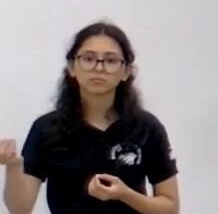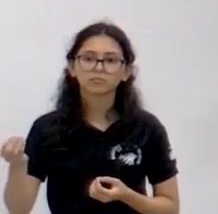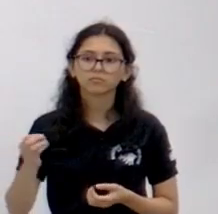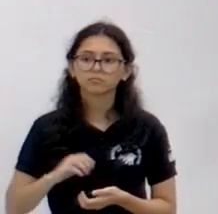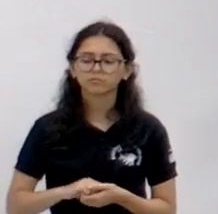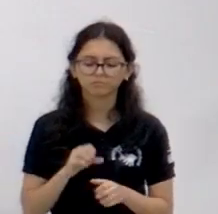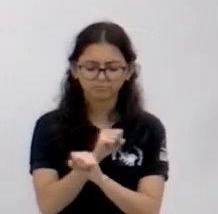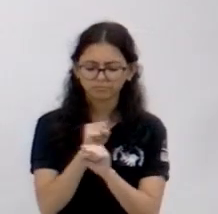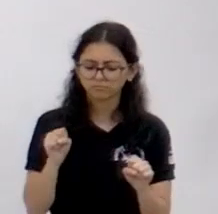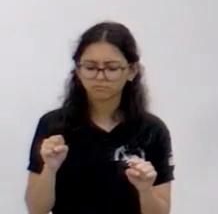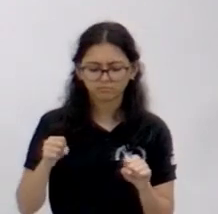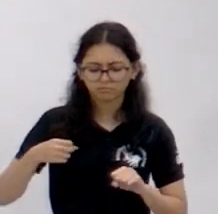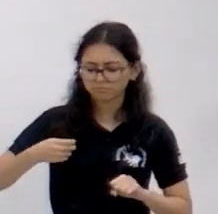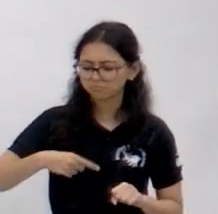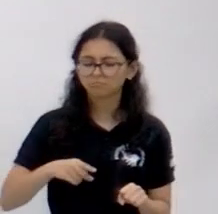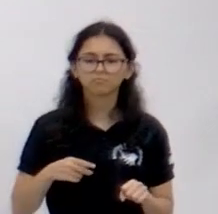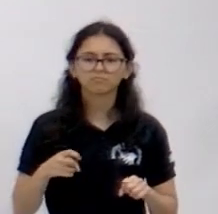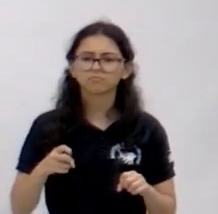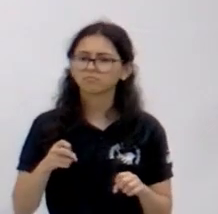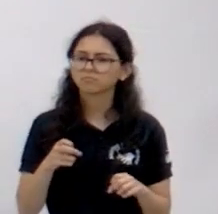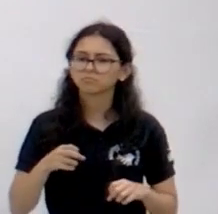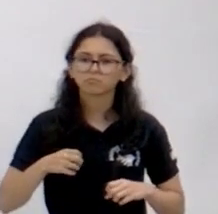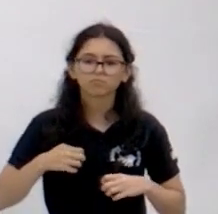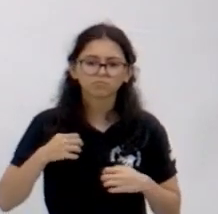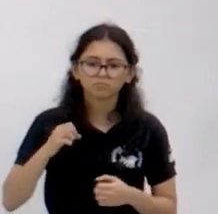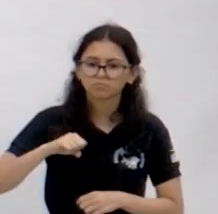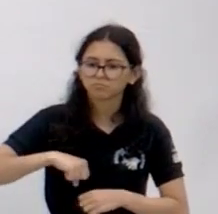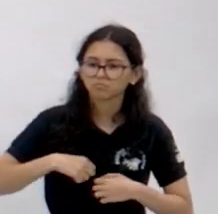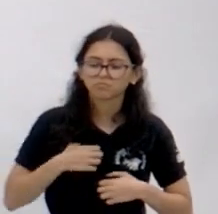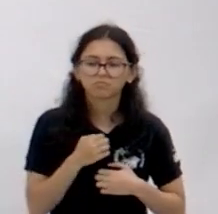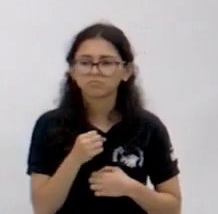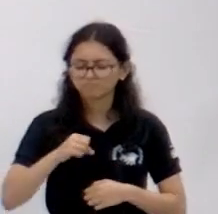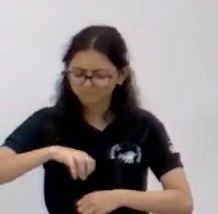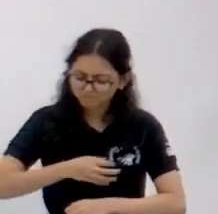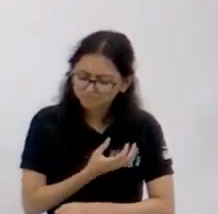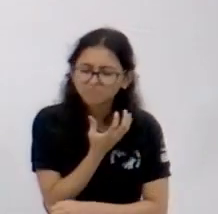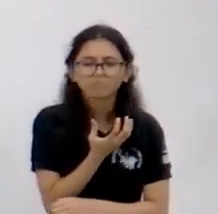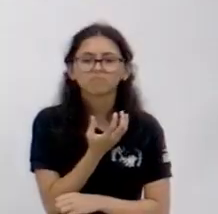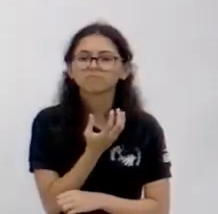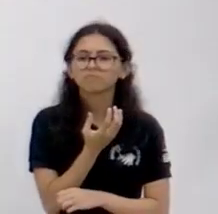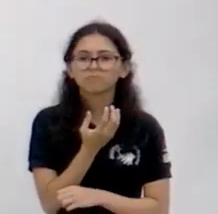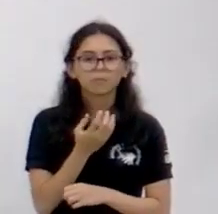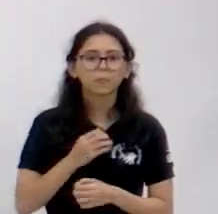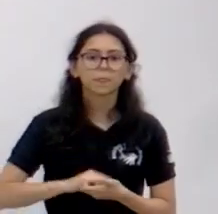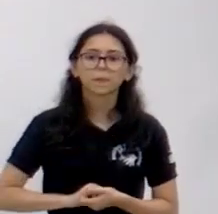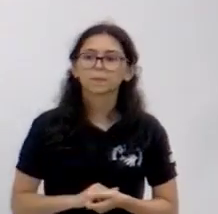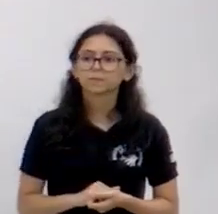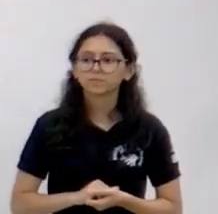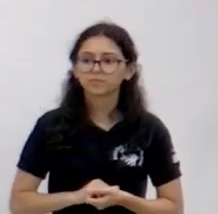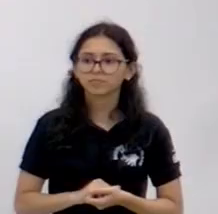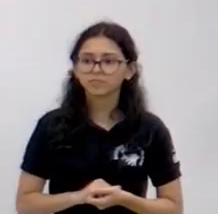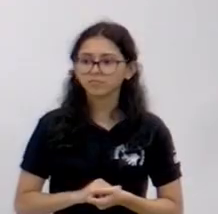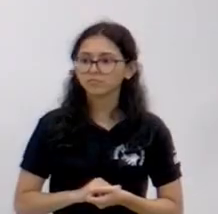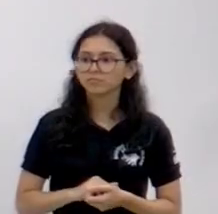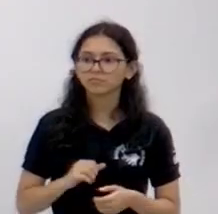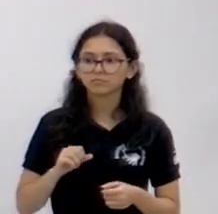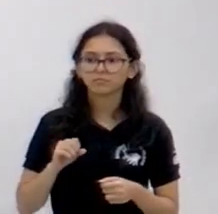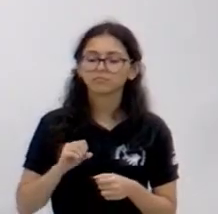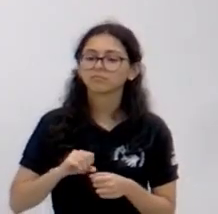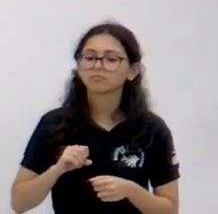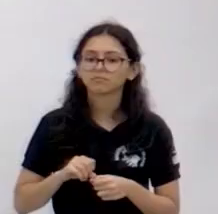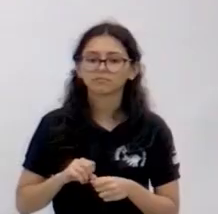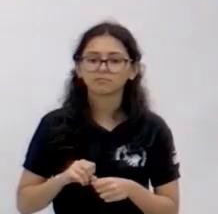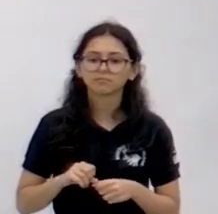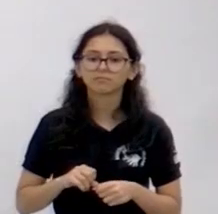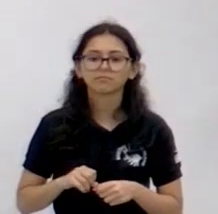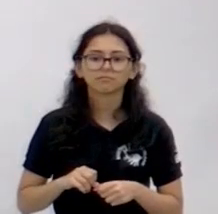saiu revoltado da casa do sogro, capturou 300 raposas, fez fogo no rabo das raposas e